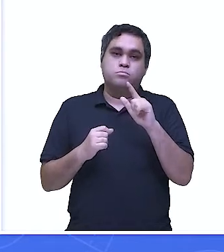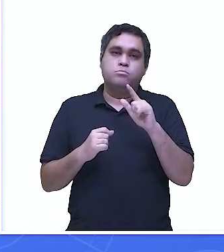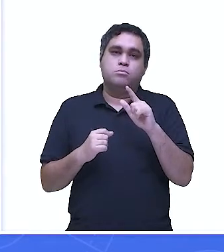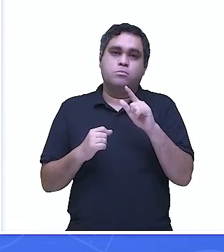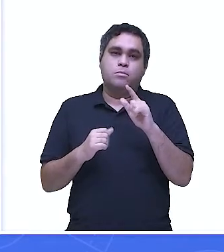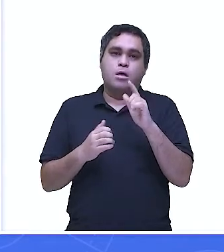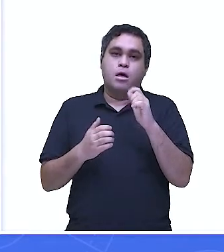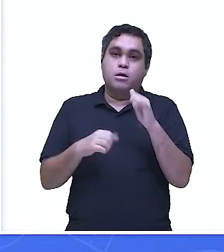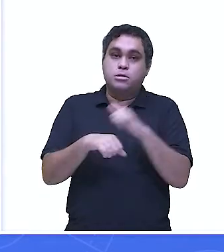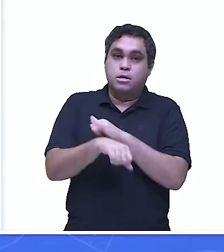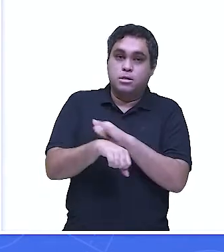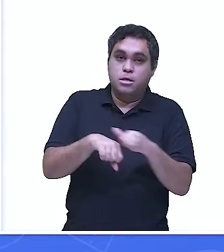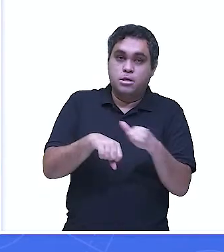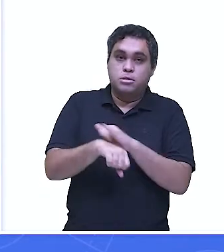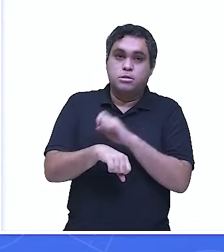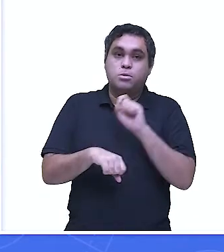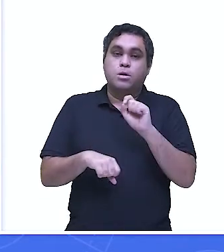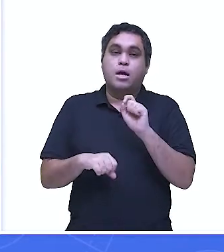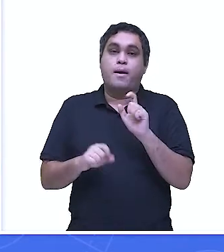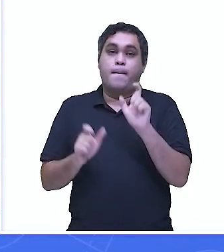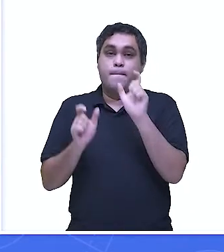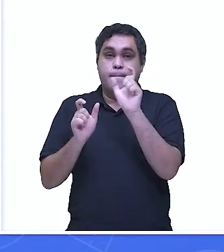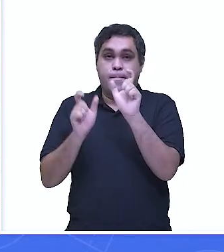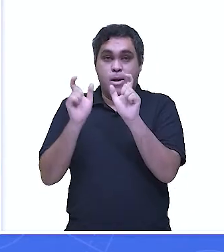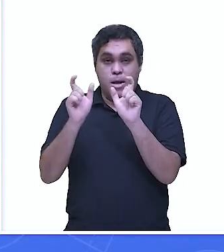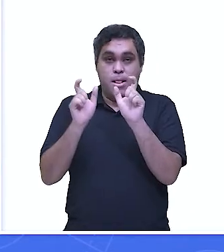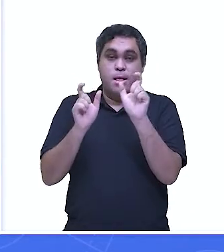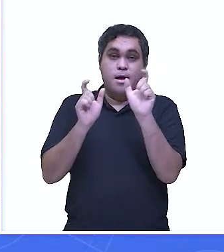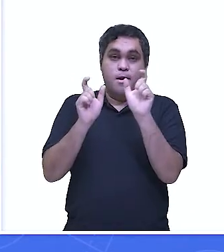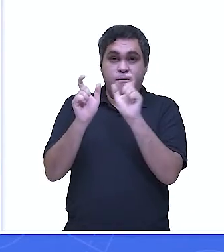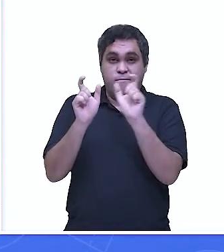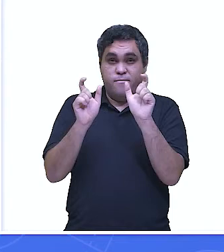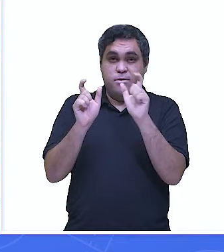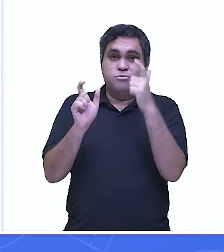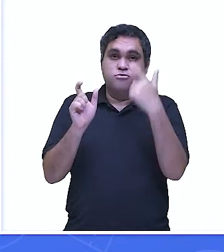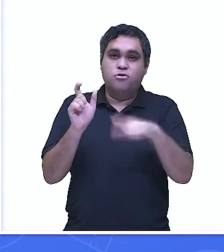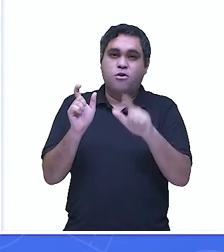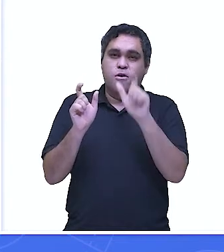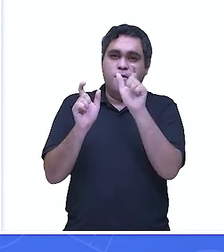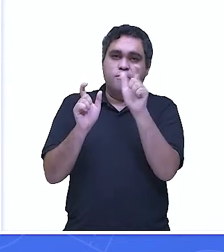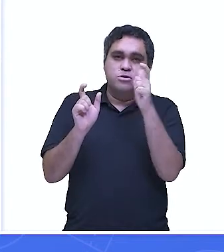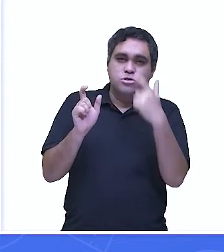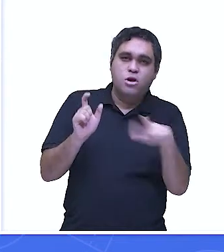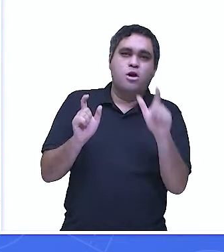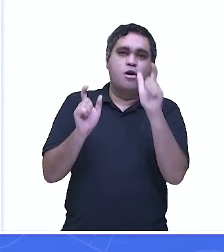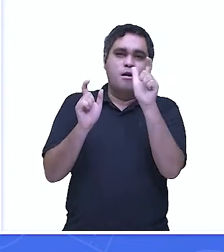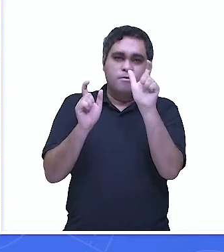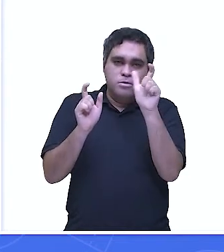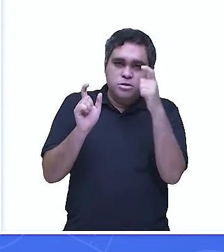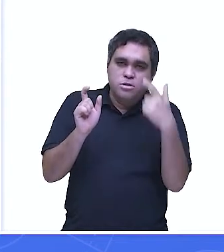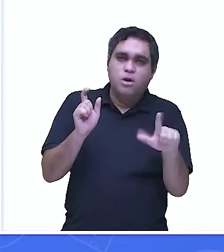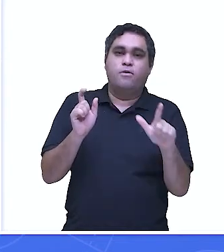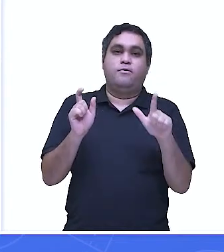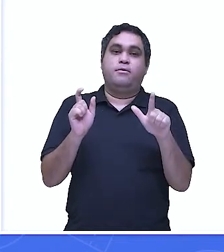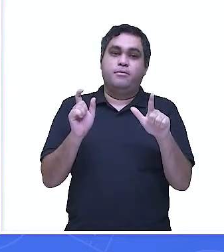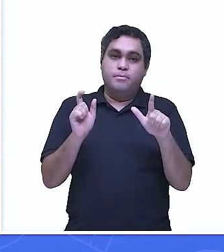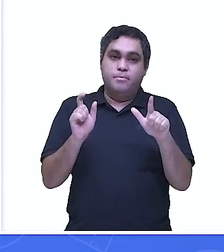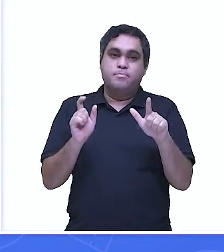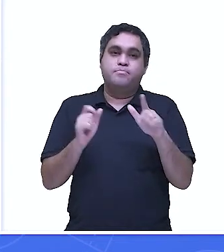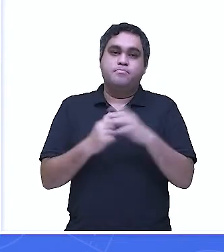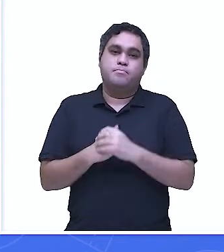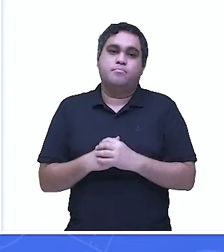Vejam comigo, que são as repeated words, palavras repetidas. Observem